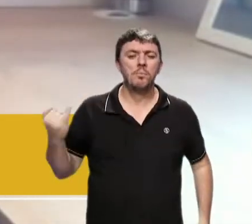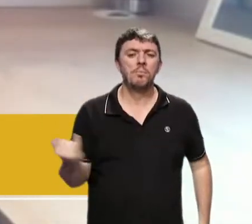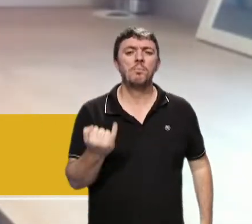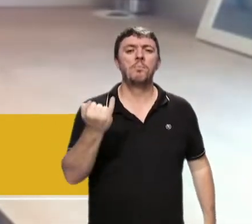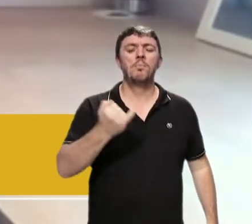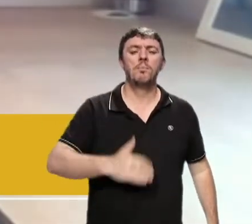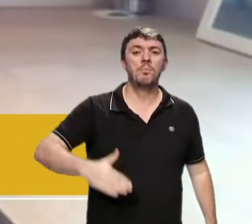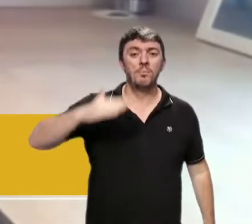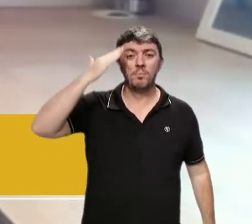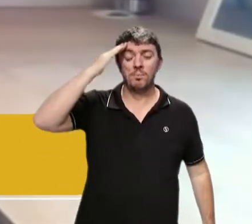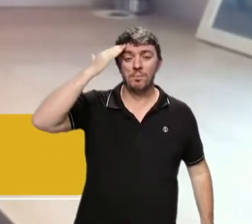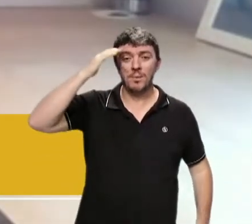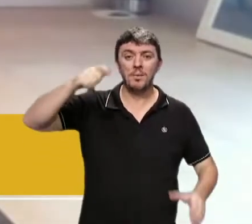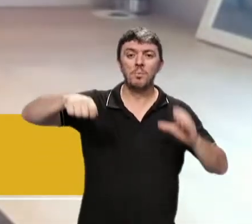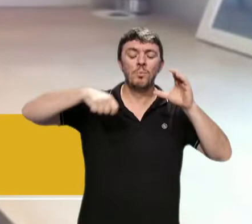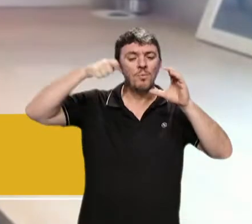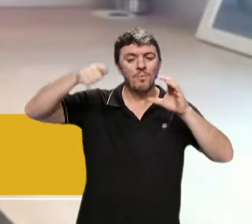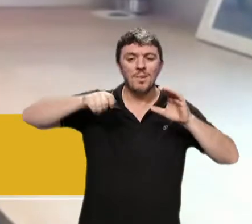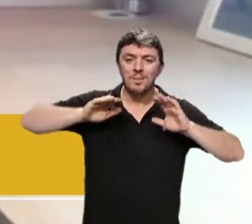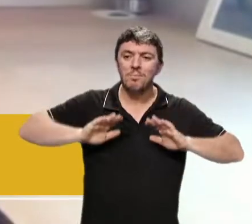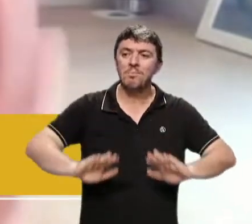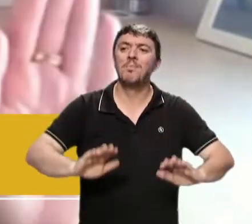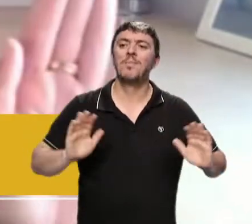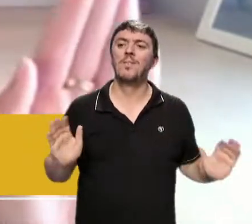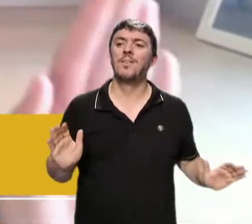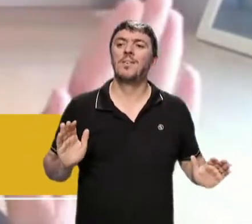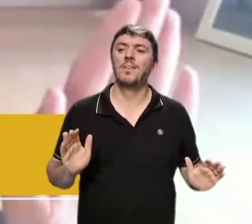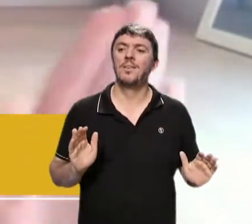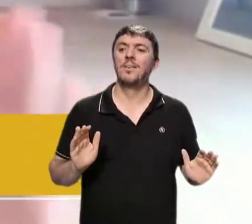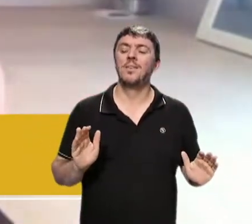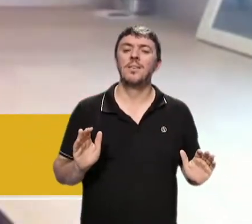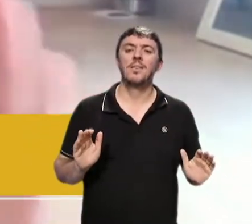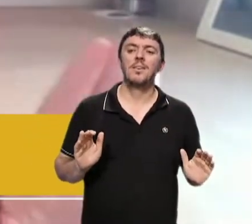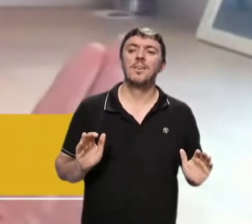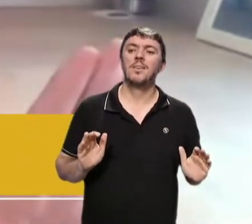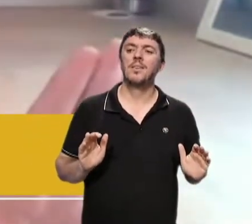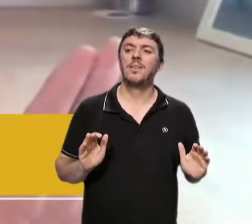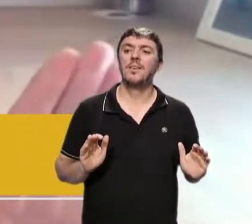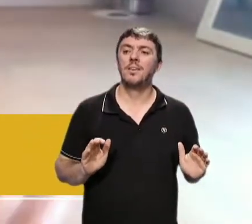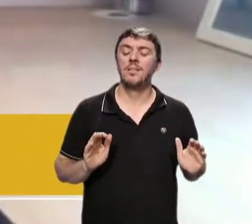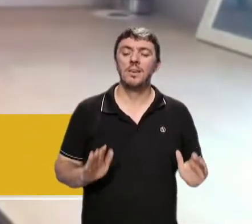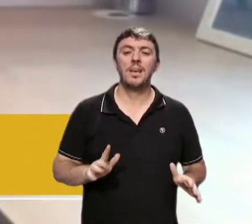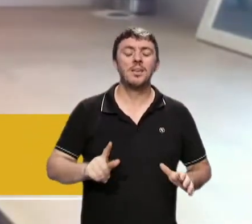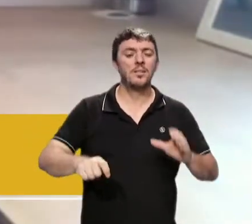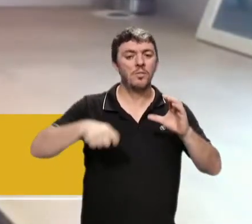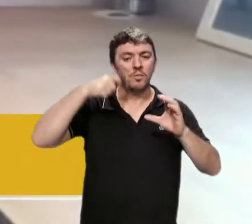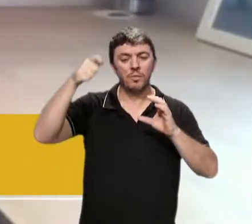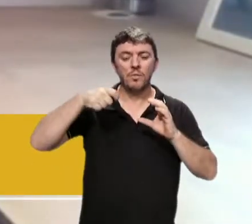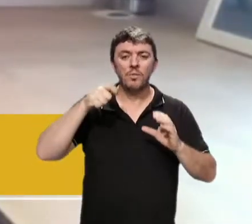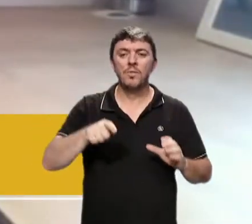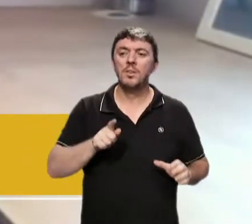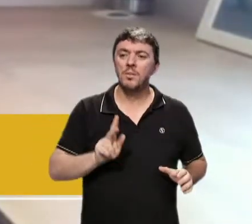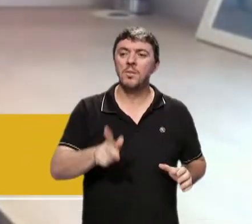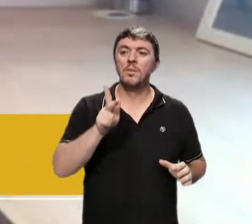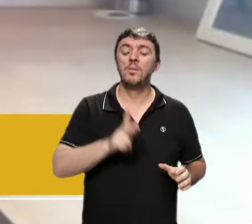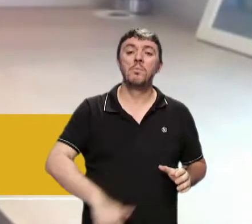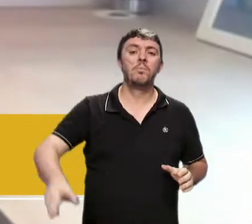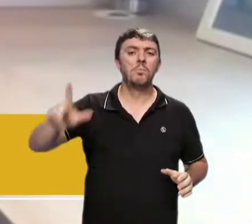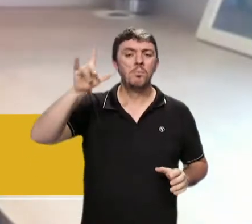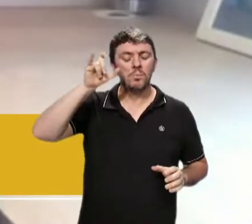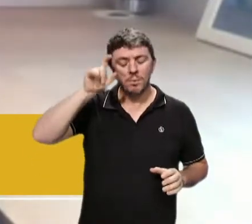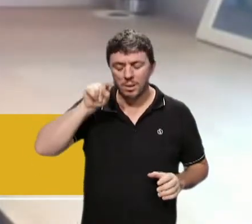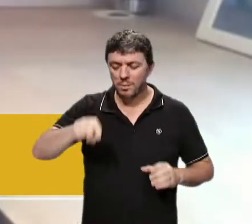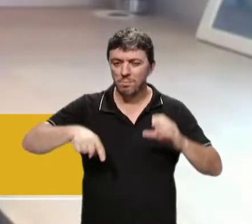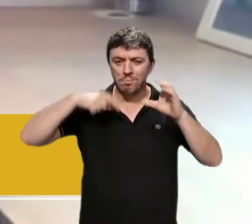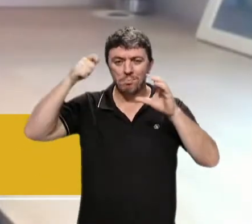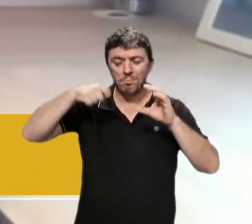os vídeos vieram para ficar. Não adianta a gente lutar contra isso eles não vão mexer, o Instagram não vai alterar